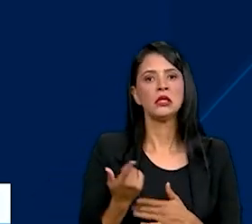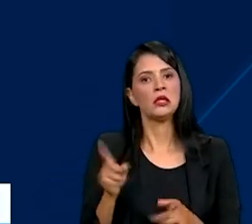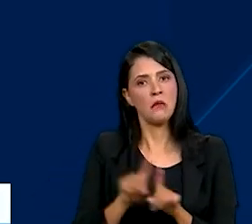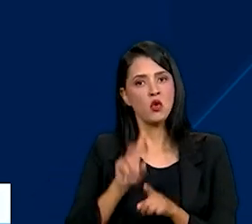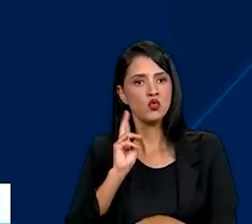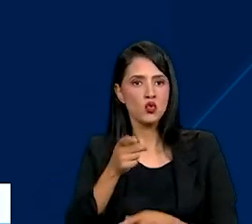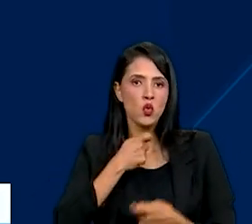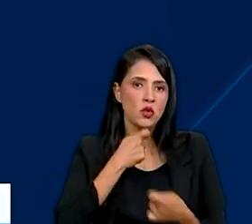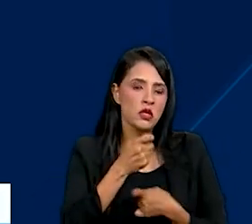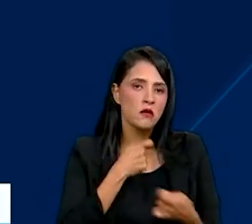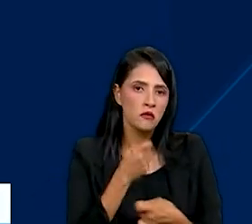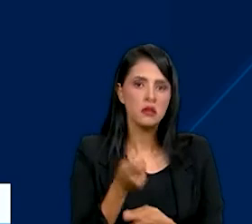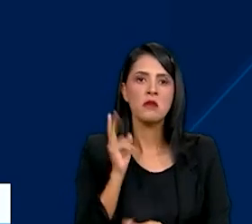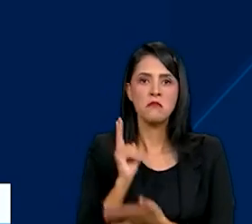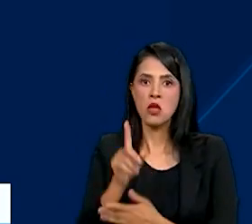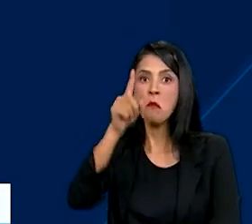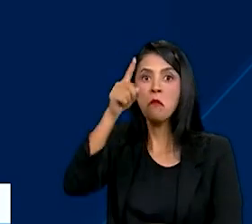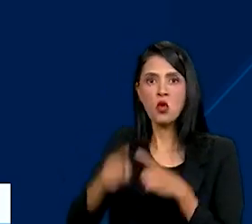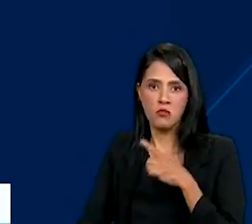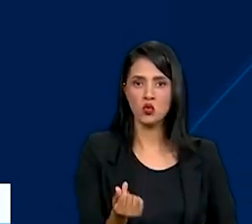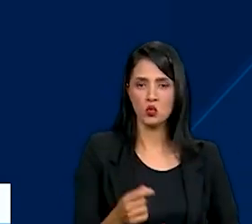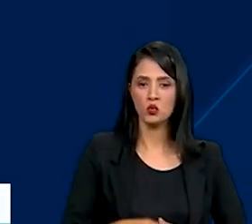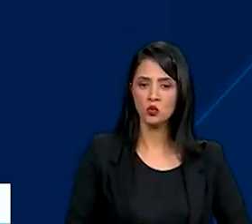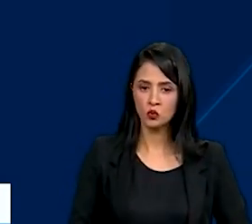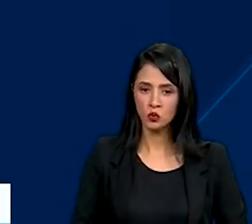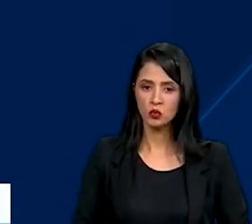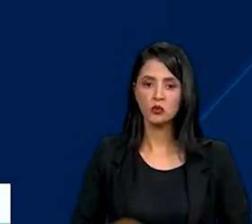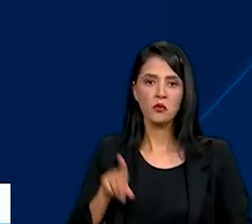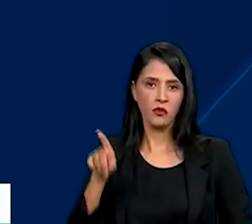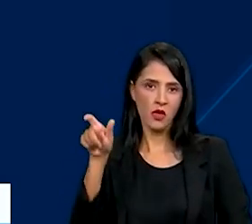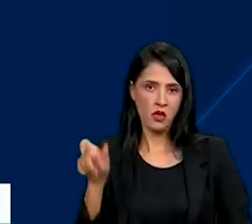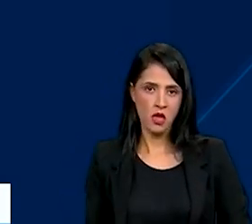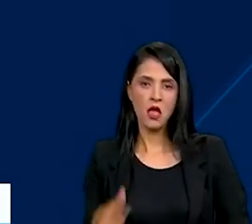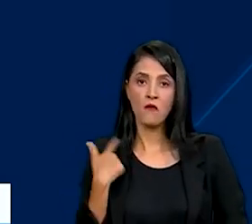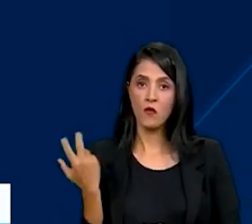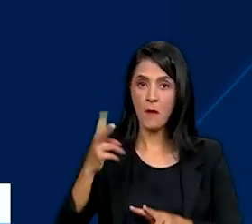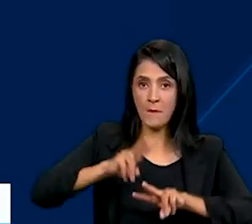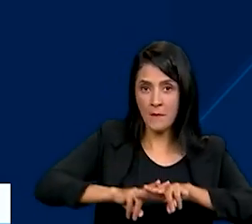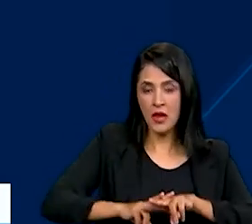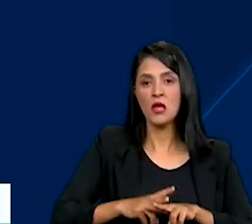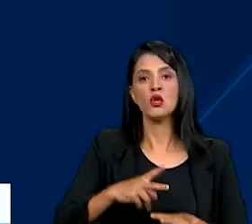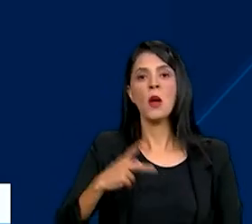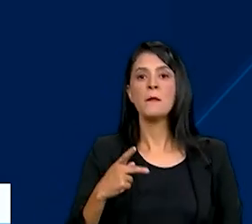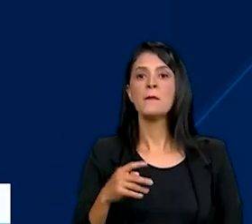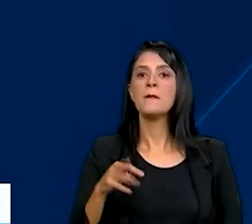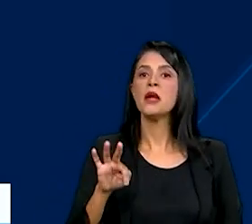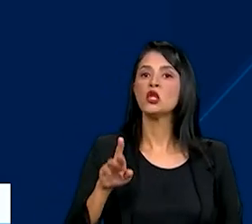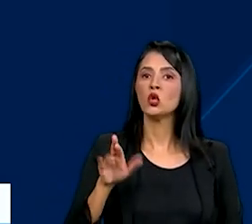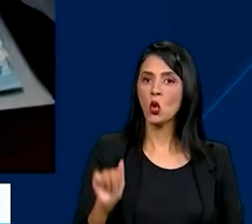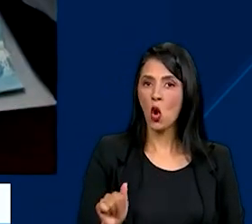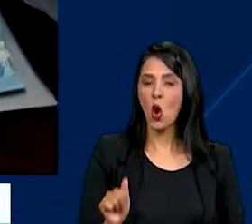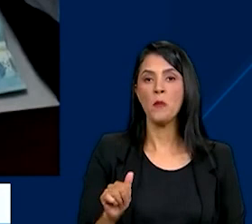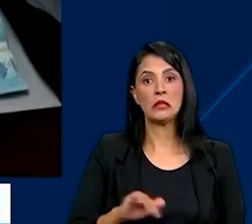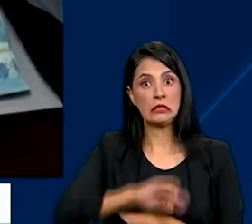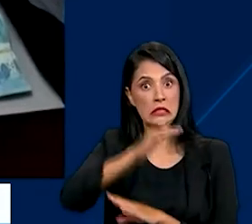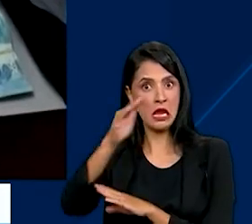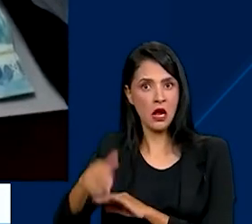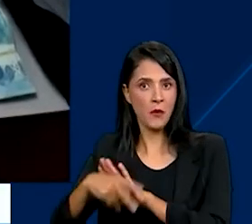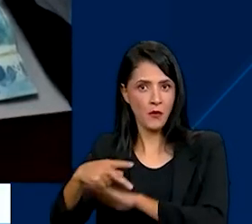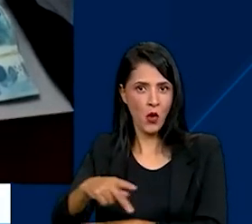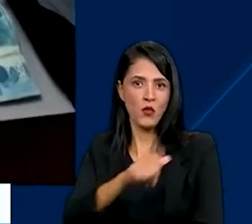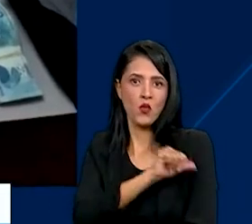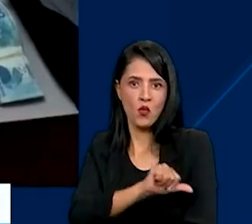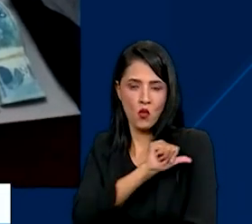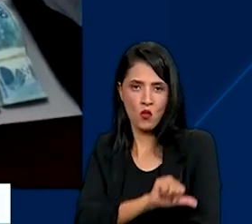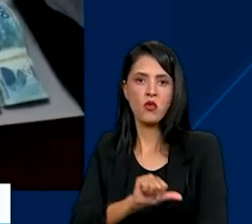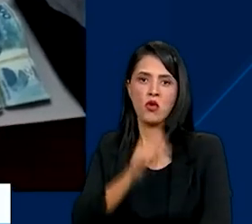Ele foi preso e levado para a sede da Polícia Federal na zona portuária da cidade do Rio de Janeiro. Na sua